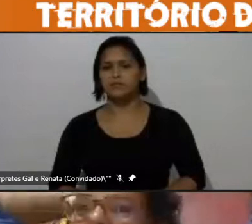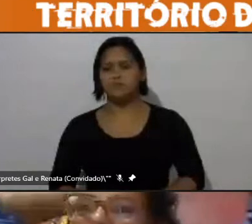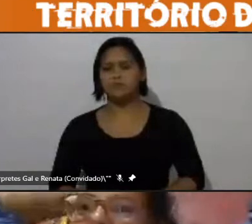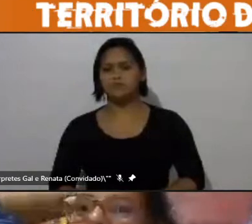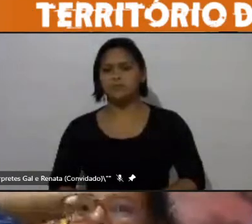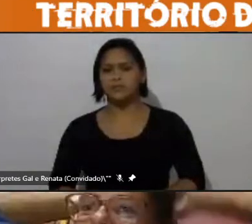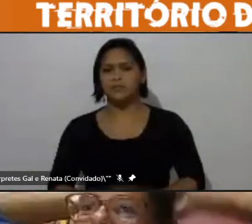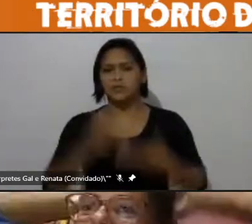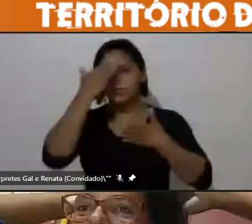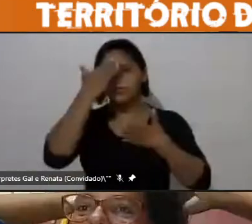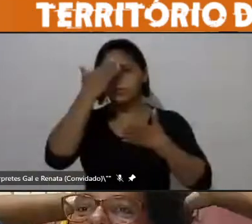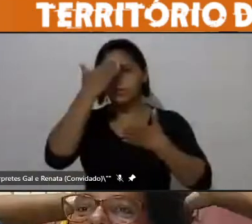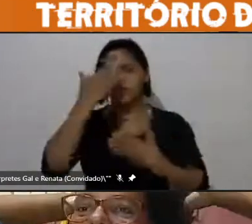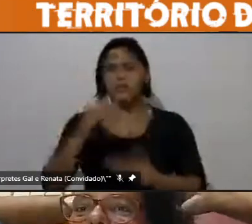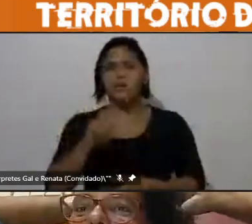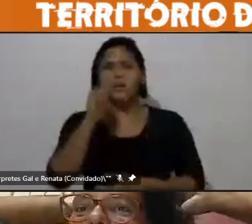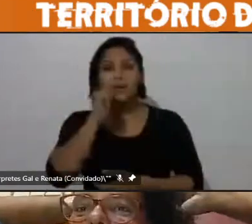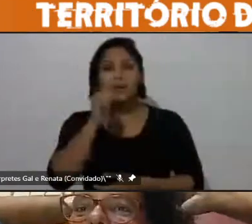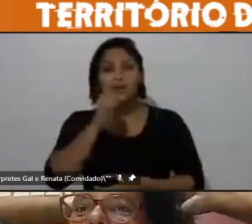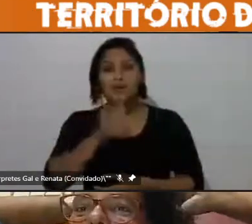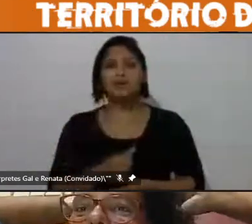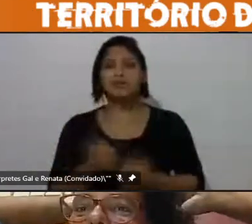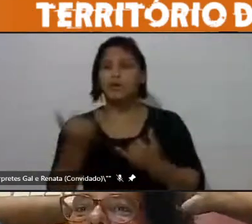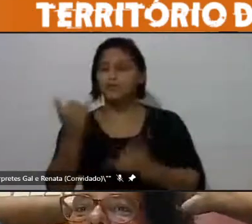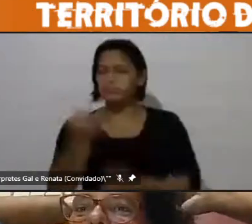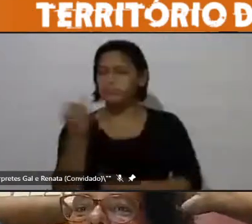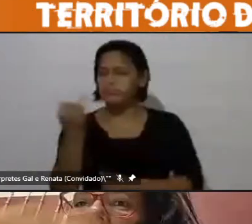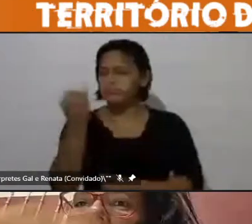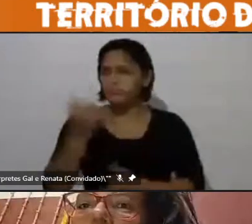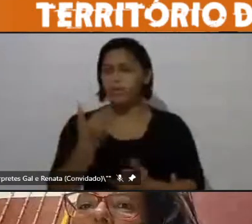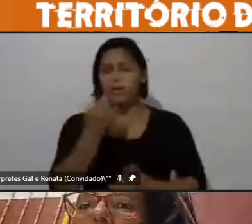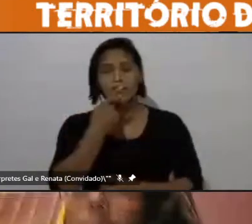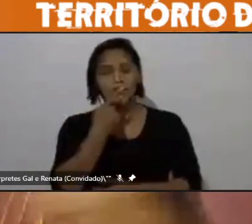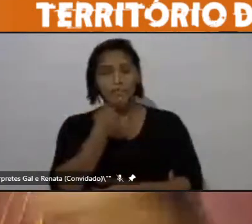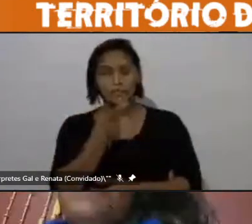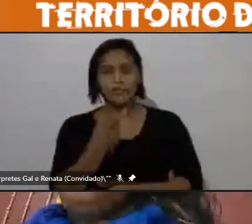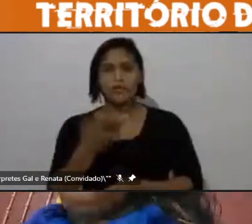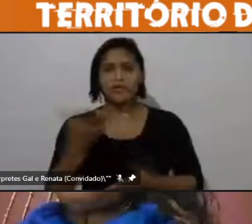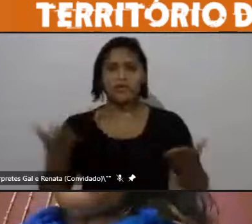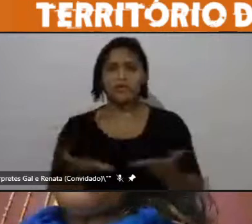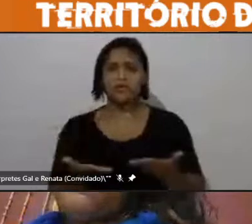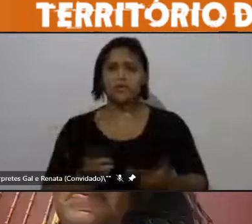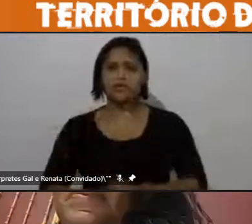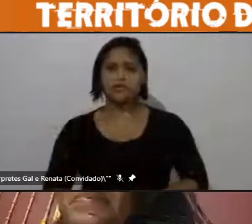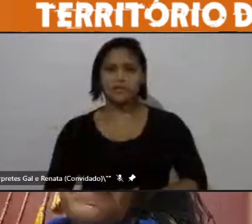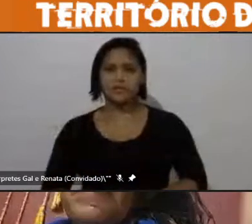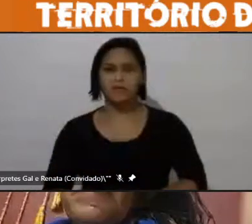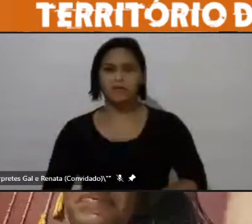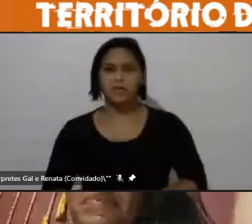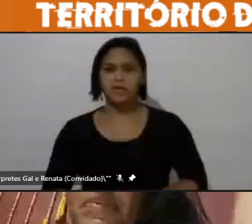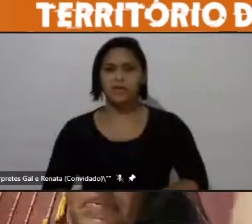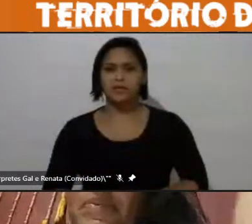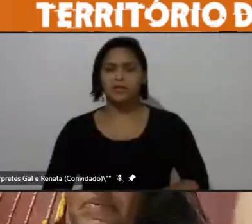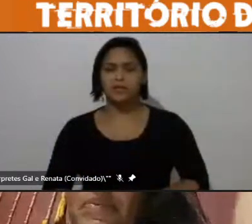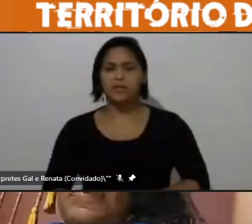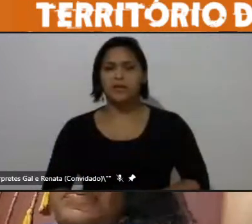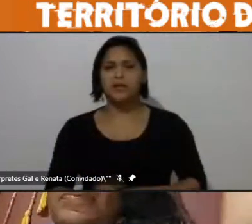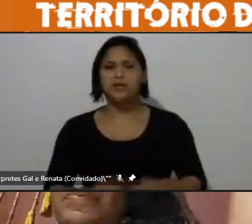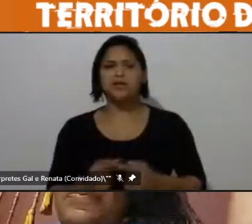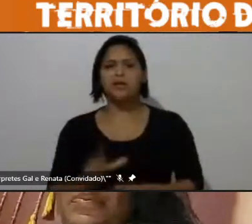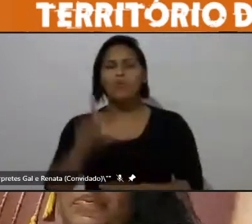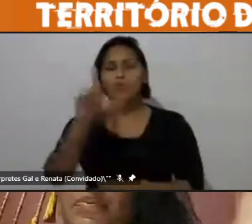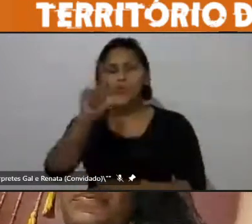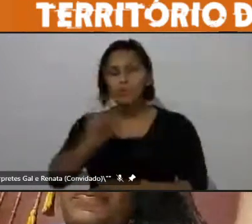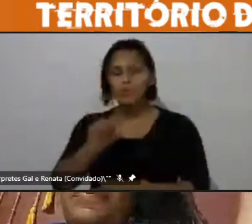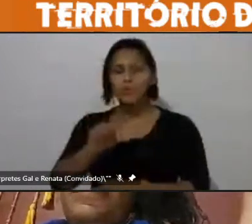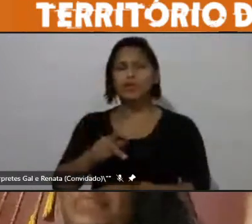Obrigada, Patrícia. Nossa, que importante a sua fala, né? Estou pegando um pouco essa questão do Paulo,